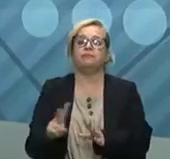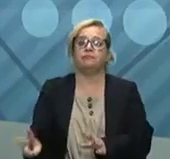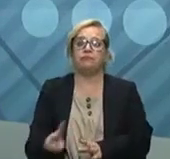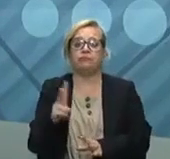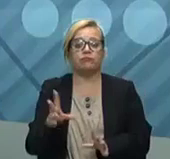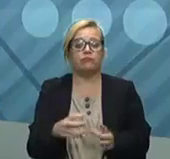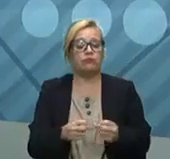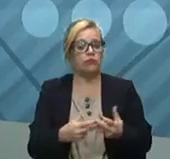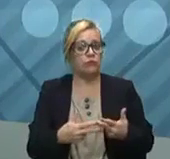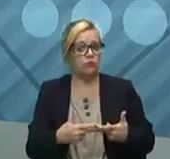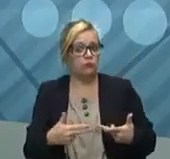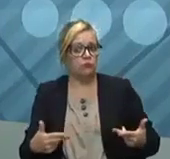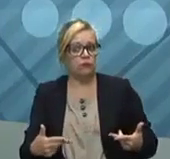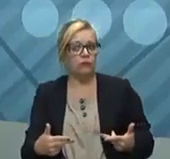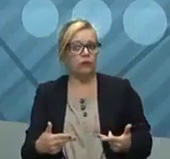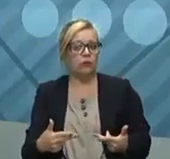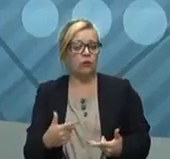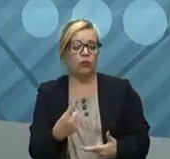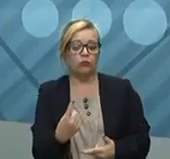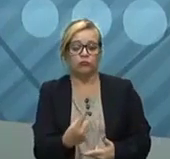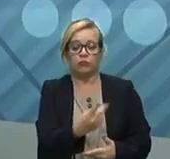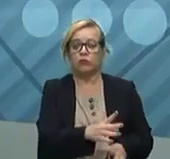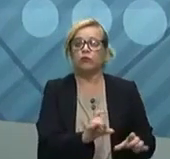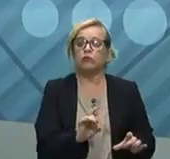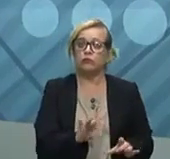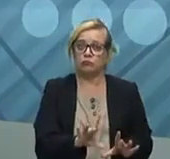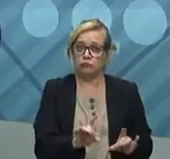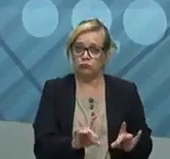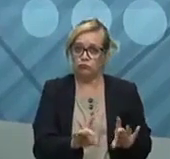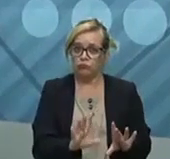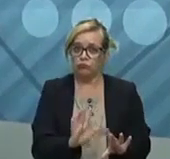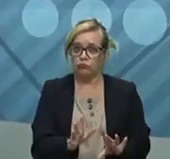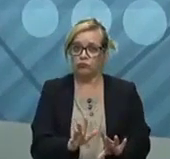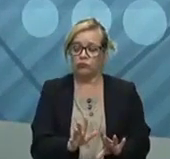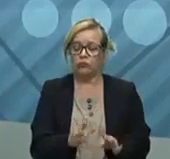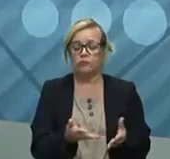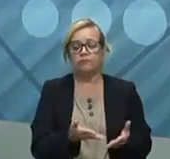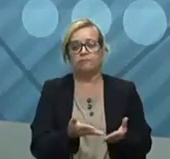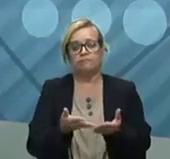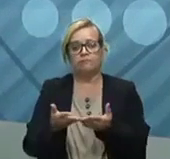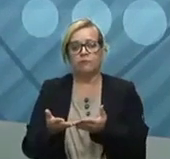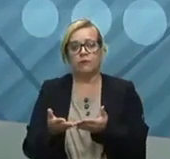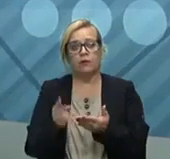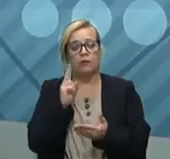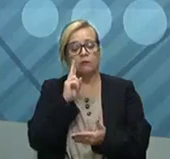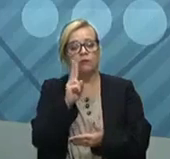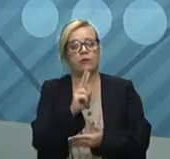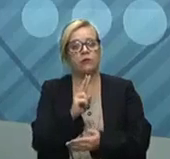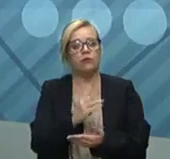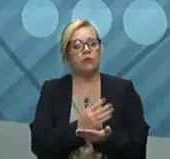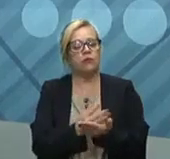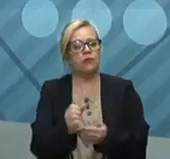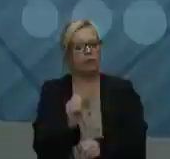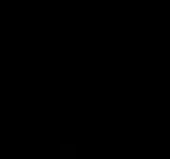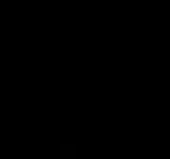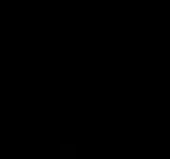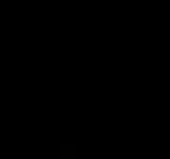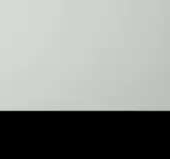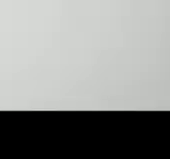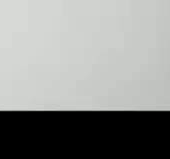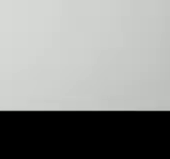determinado produto em relação às unidades vendidas. E assim eu convido você então a assistir o vídeo de abertura desta aula.